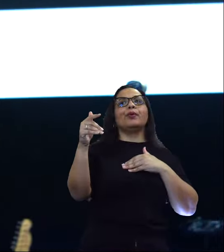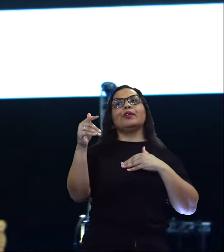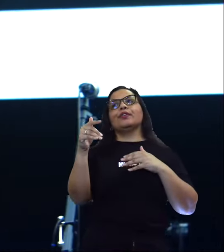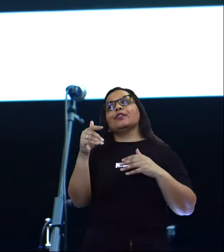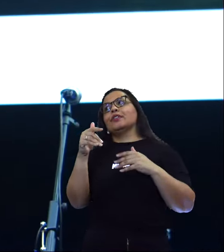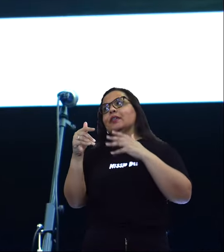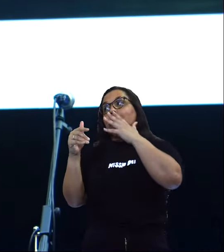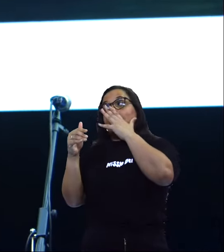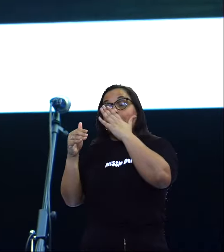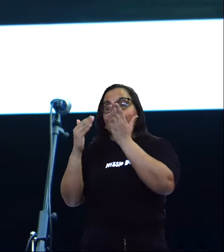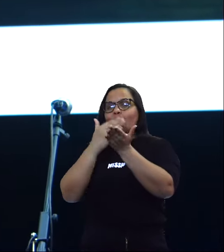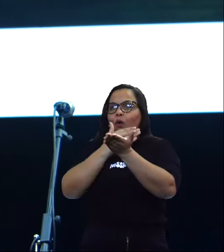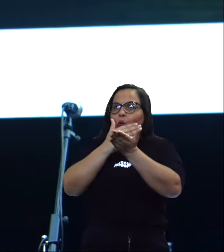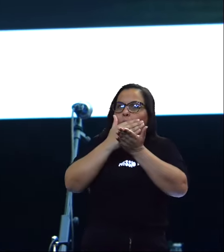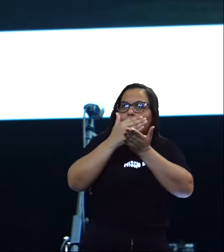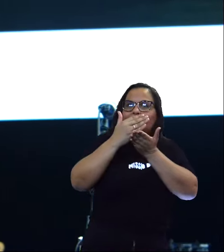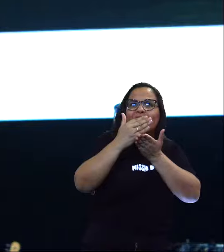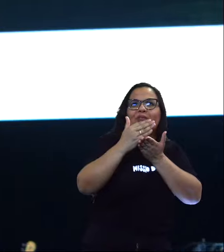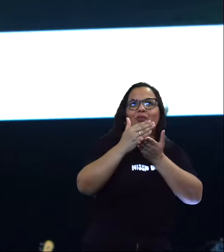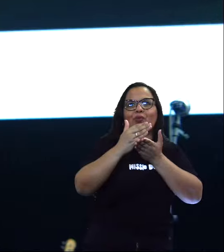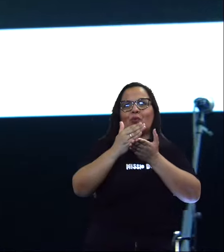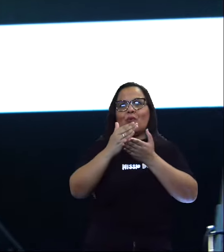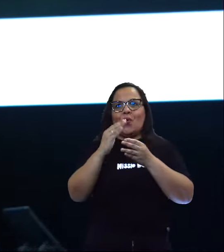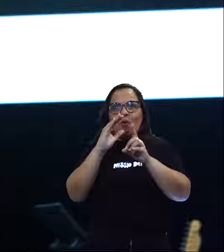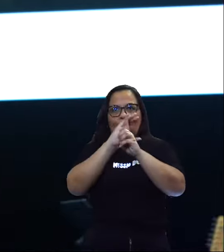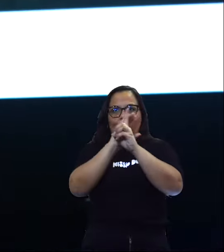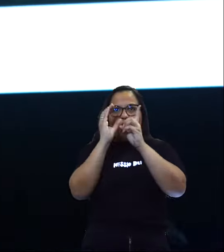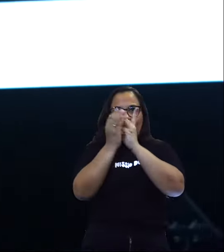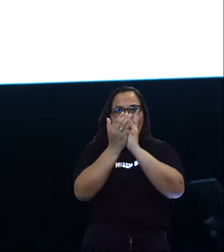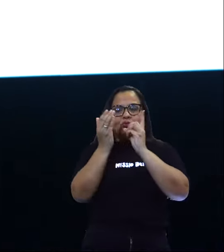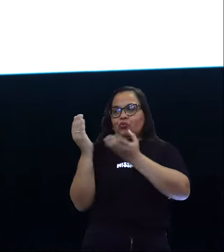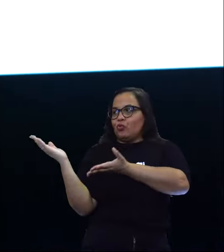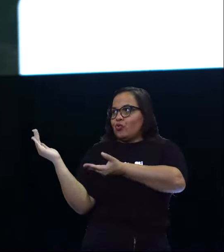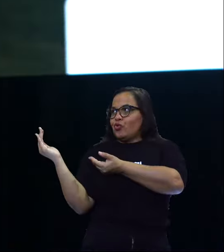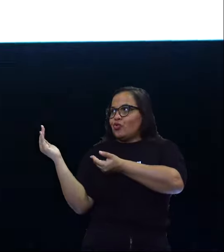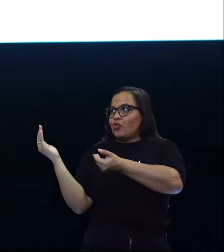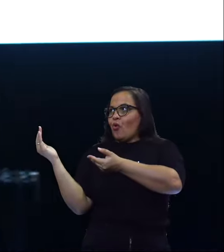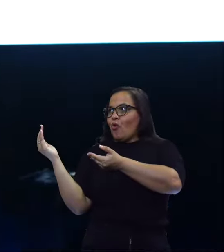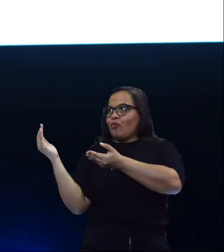2 cultos para caber mais gente, os 2 cultos não pararam. Eu não sei quanto a você, mas eu já estou orando faz